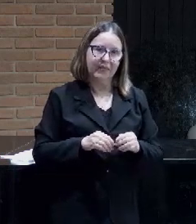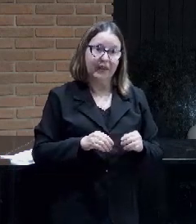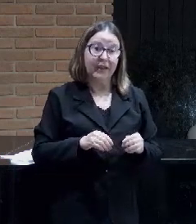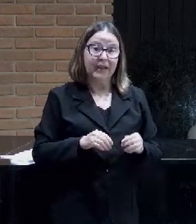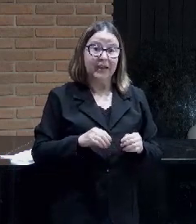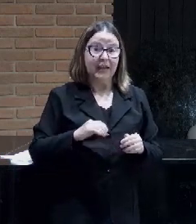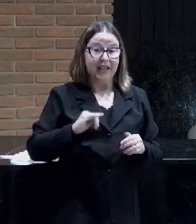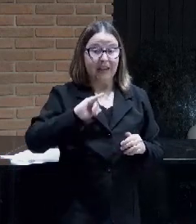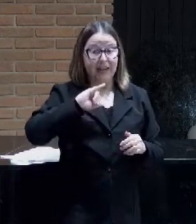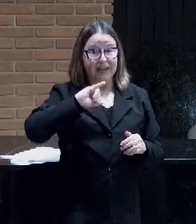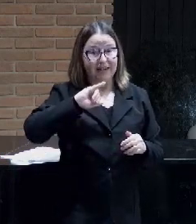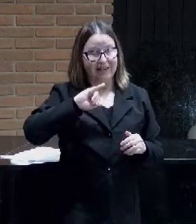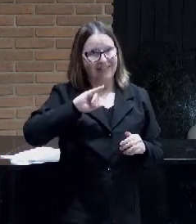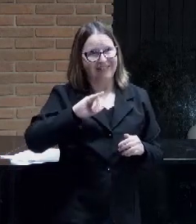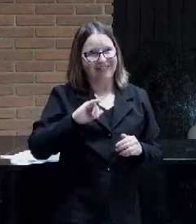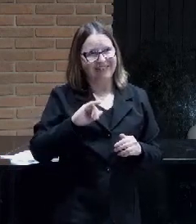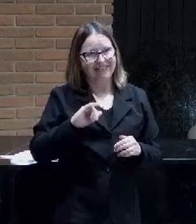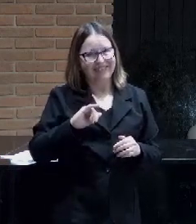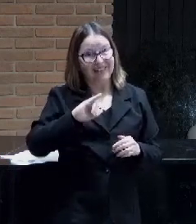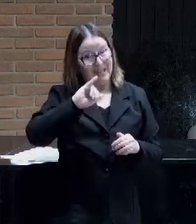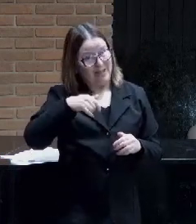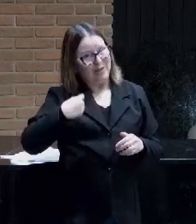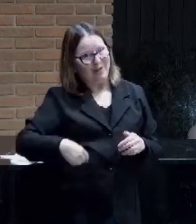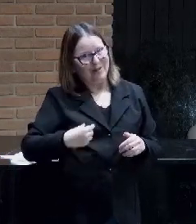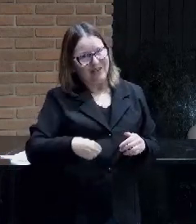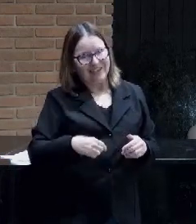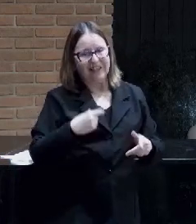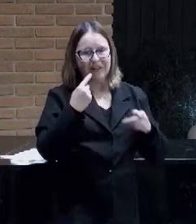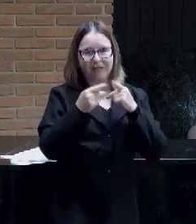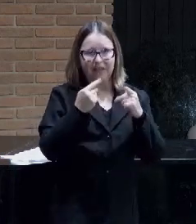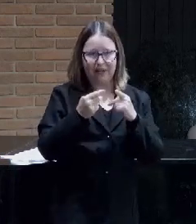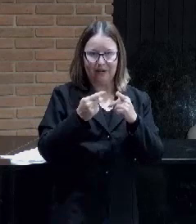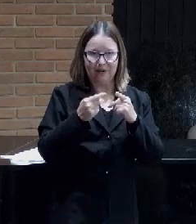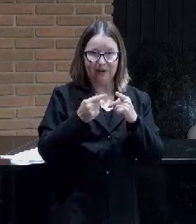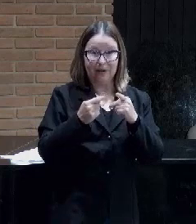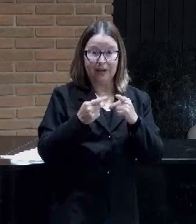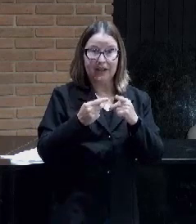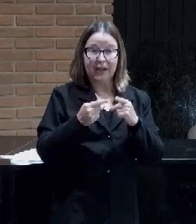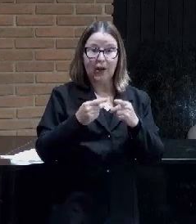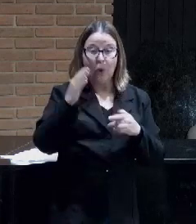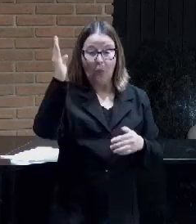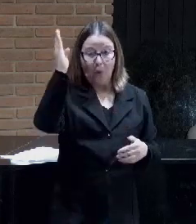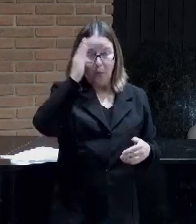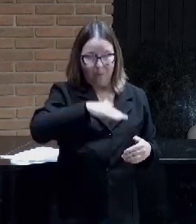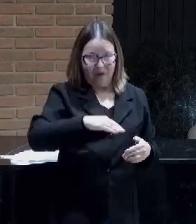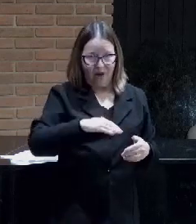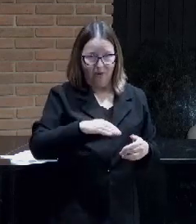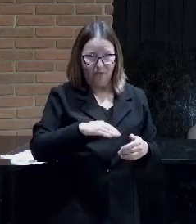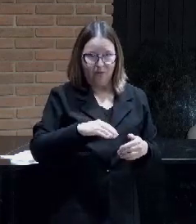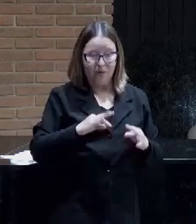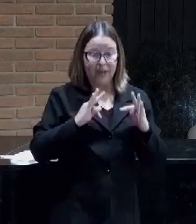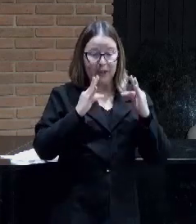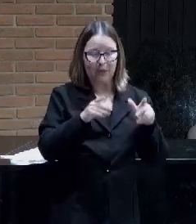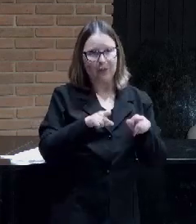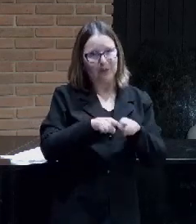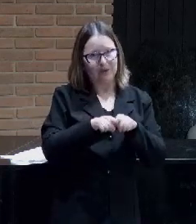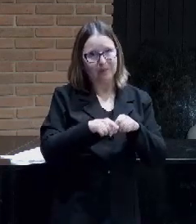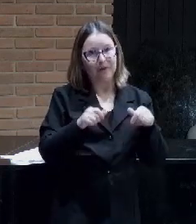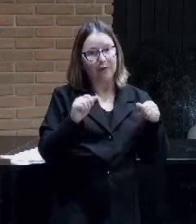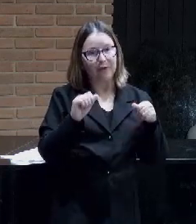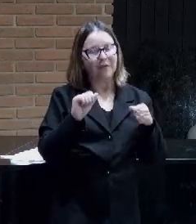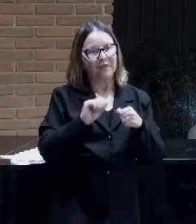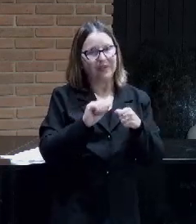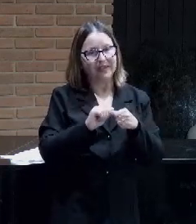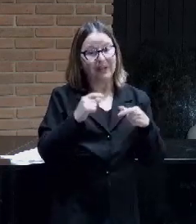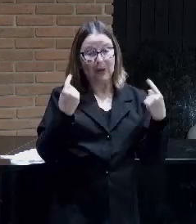fizeram contra mim, Deus, porém, o tornou em bem. Meus irmãos, Deus é tão bondoso que, apesar do nosso pecado,